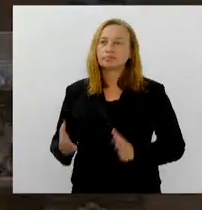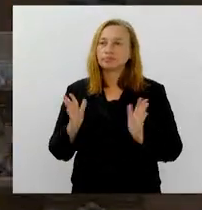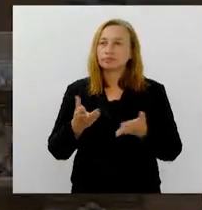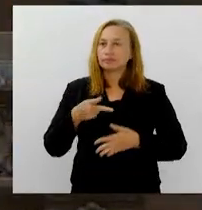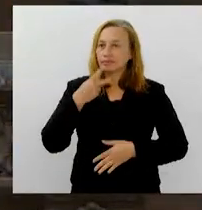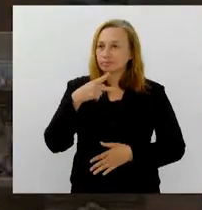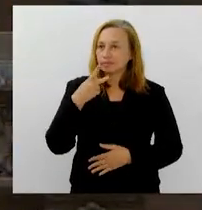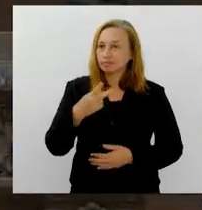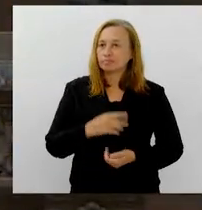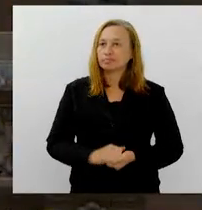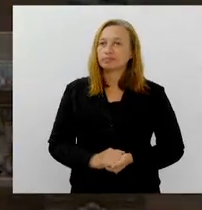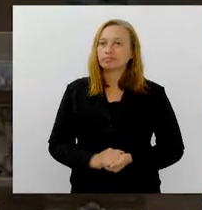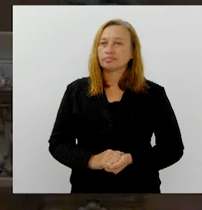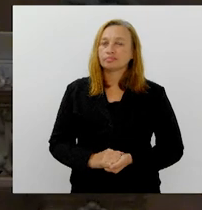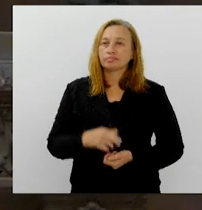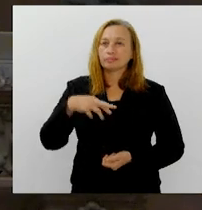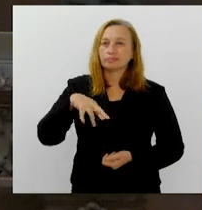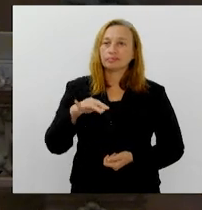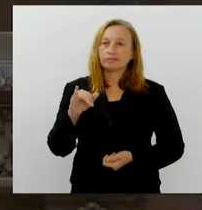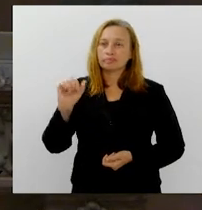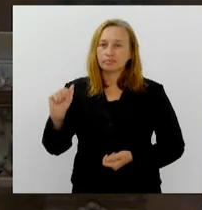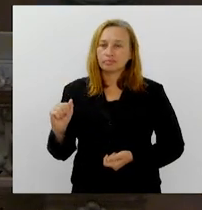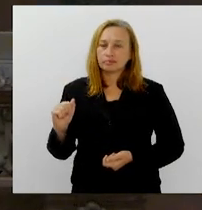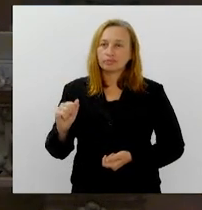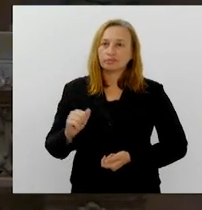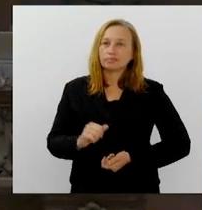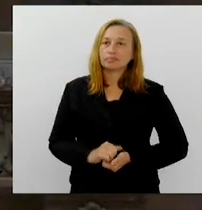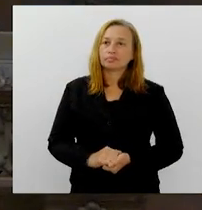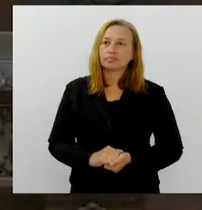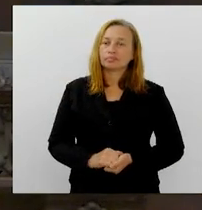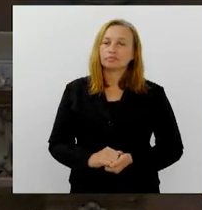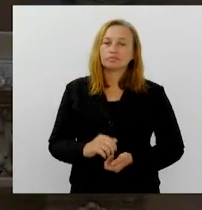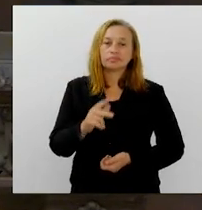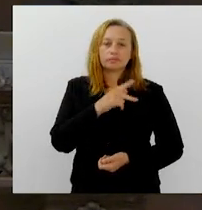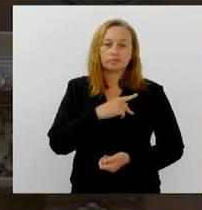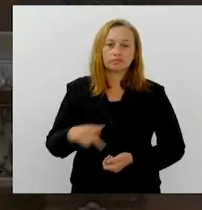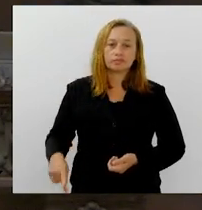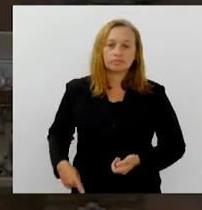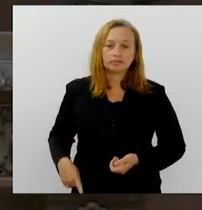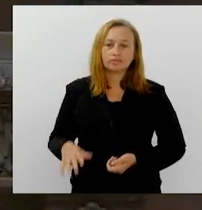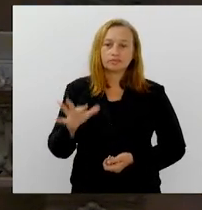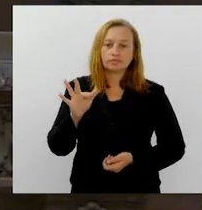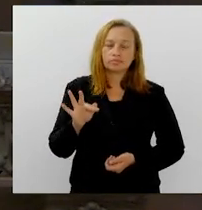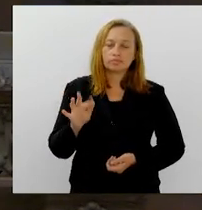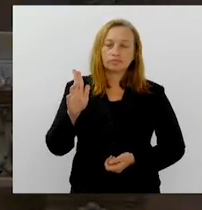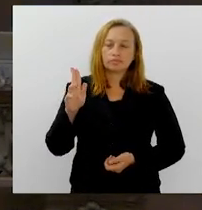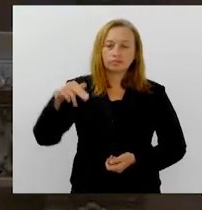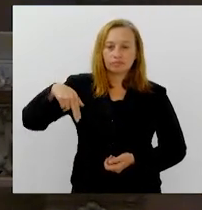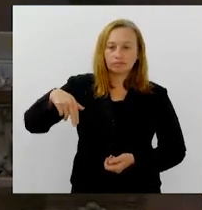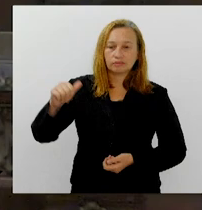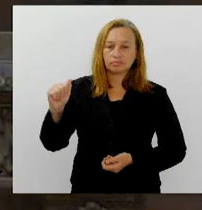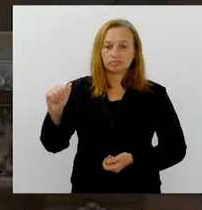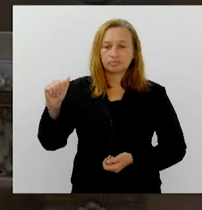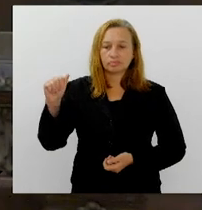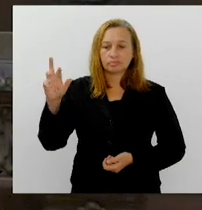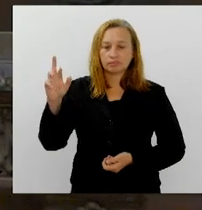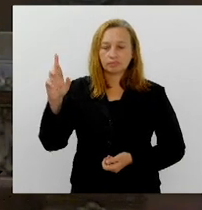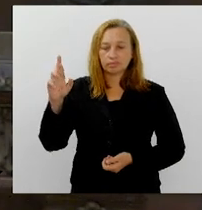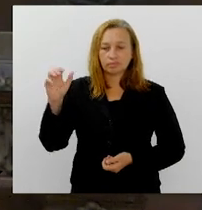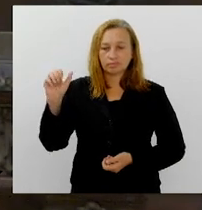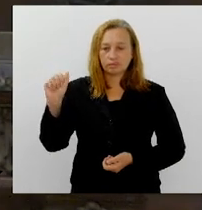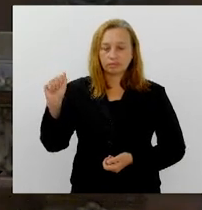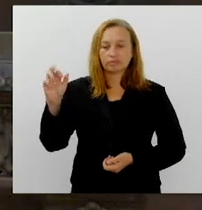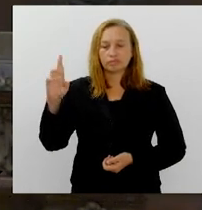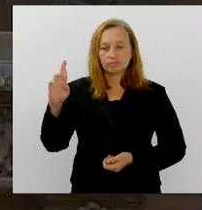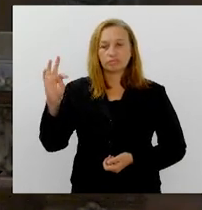para a querida Maria Marighella, presidenta da Funarte, que está lá em Brasília e aqui no Rio de Janeiro, e em todo o